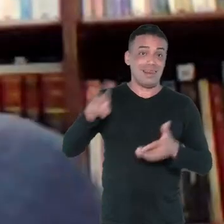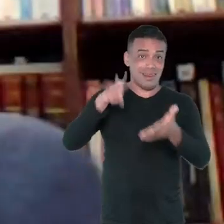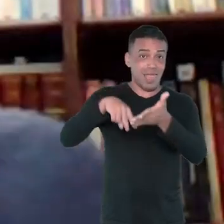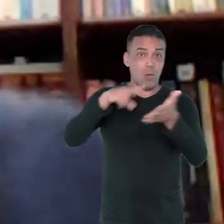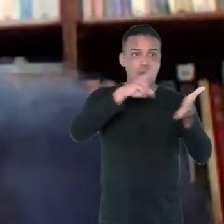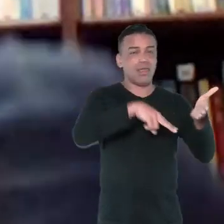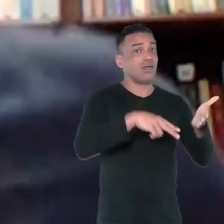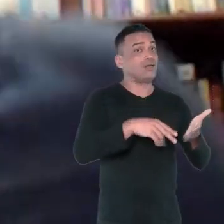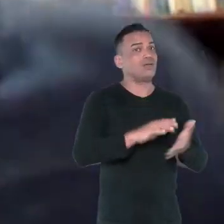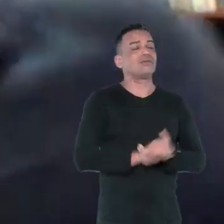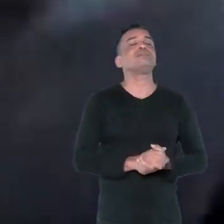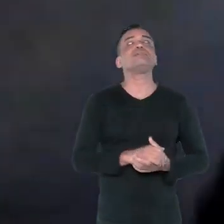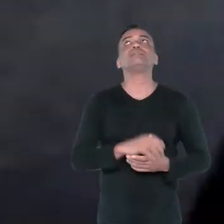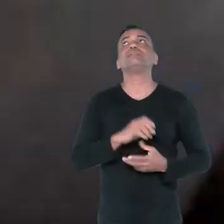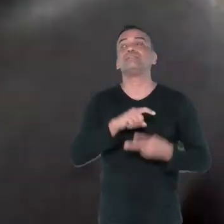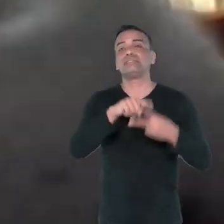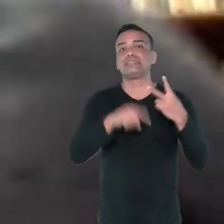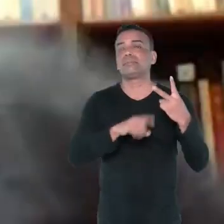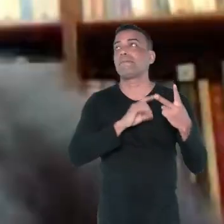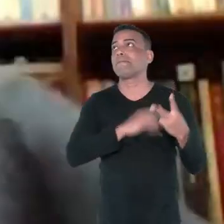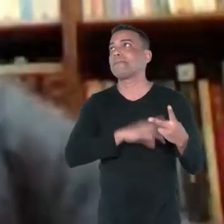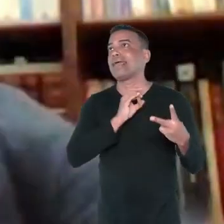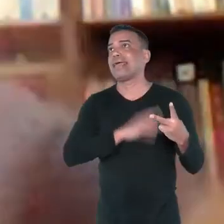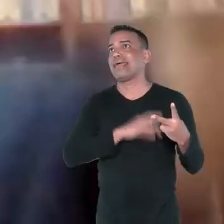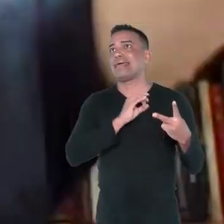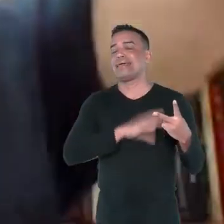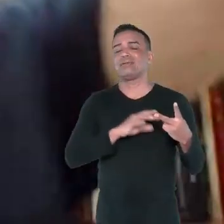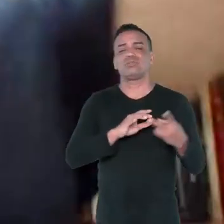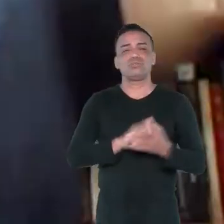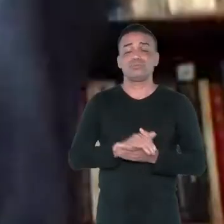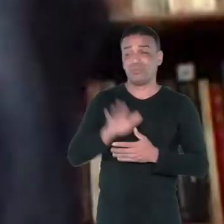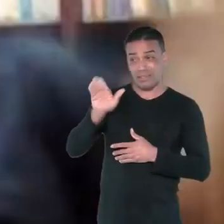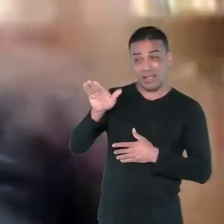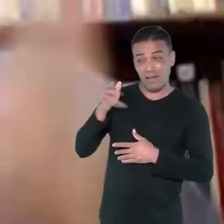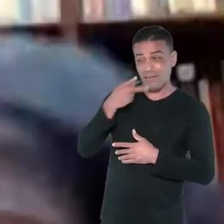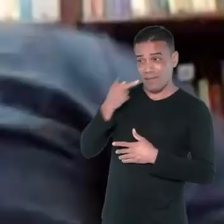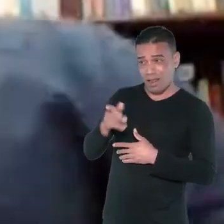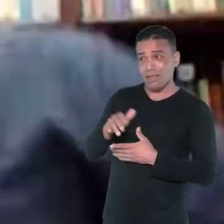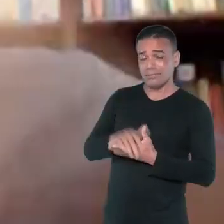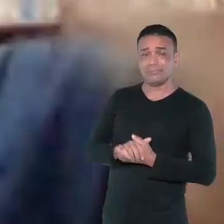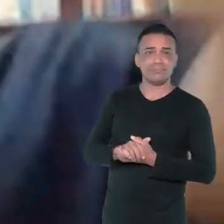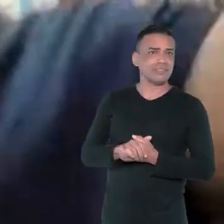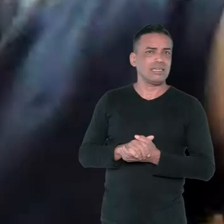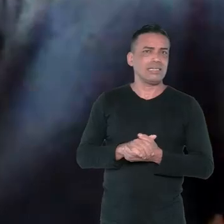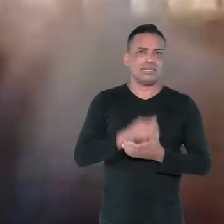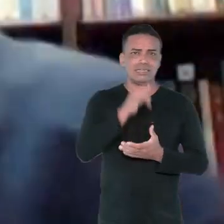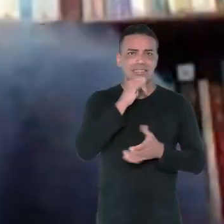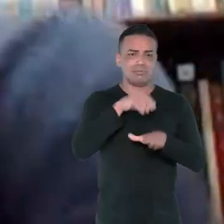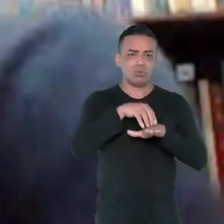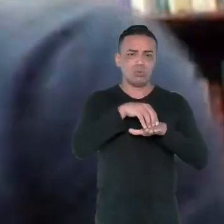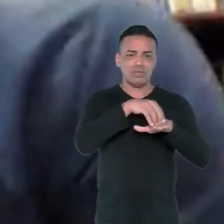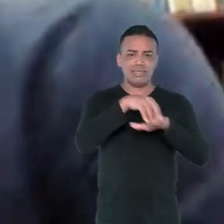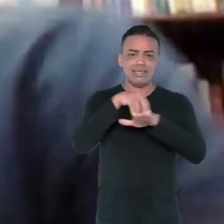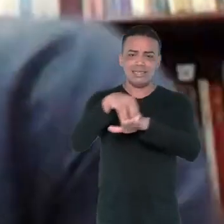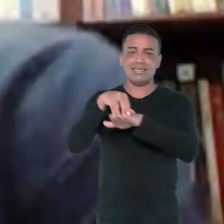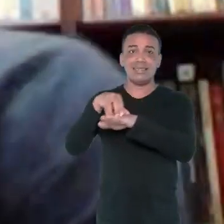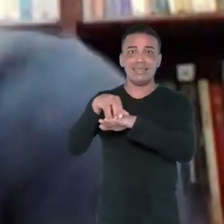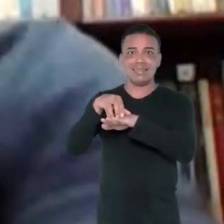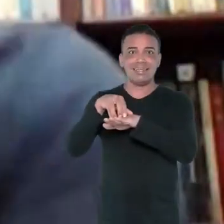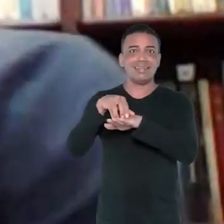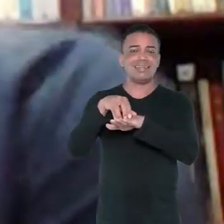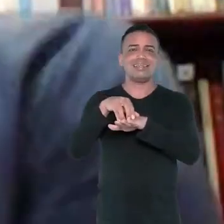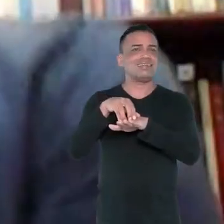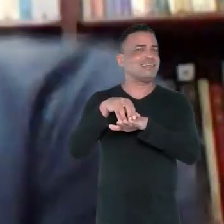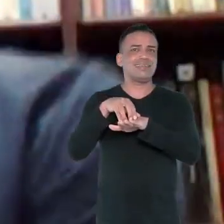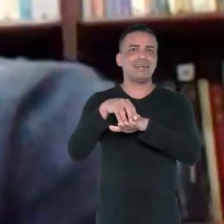grandes medos nessas primeiras versões. Eu virei e falei, deixa eu te falar, essa coisa do guia turístico, essa coisa,